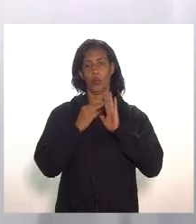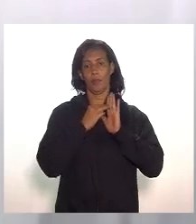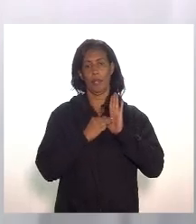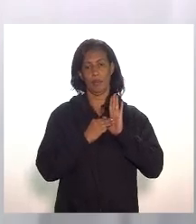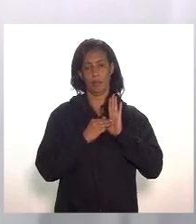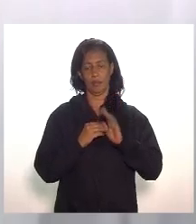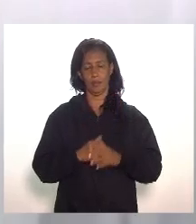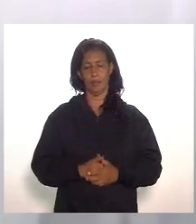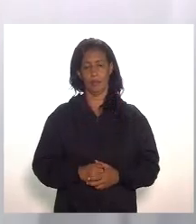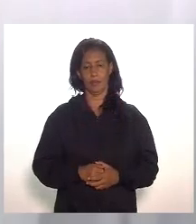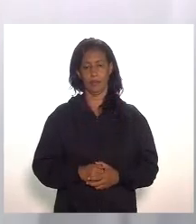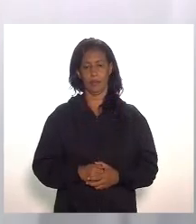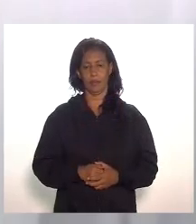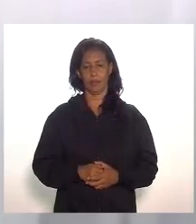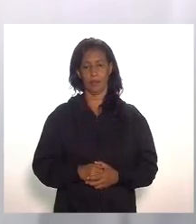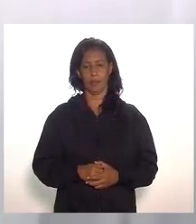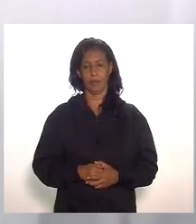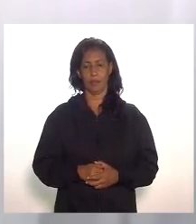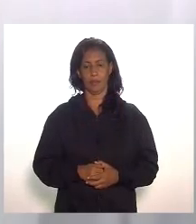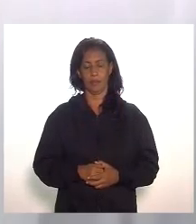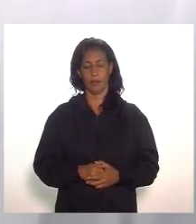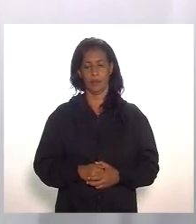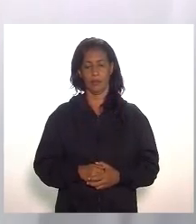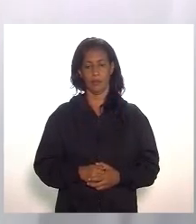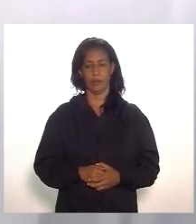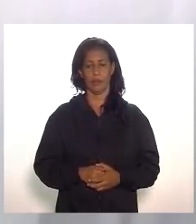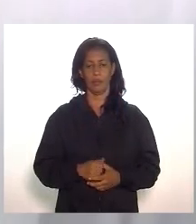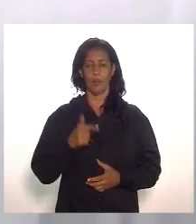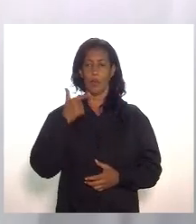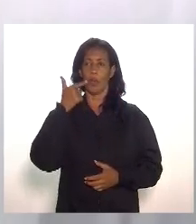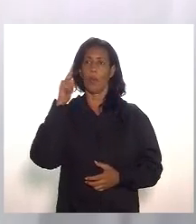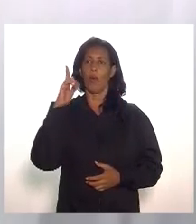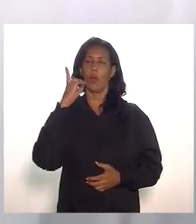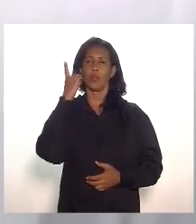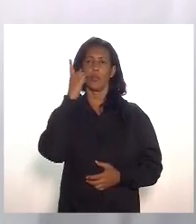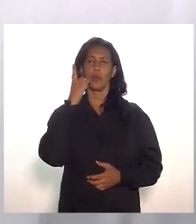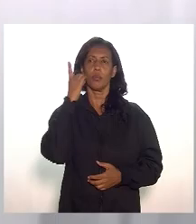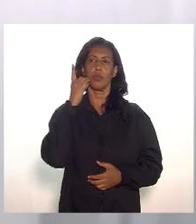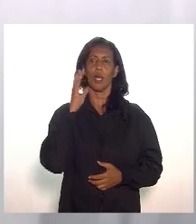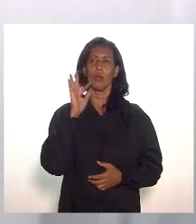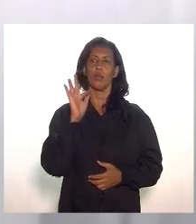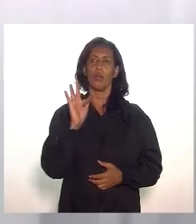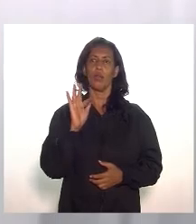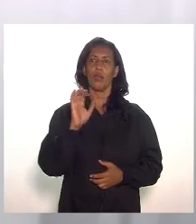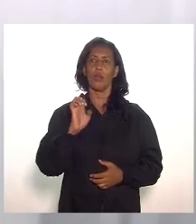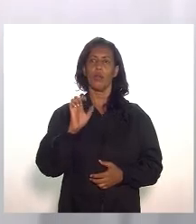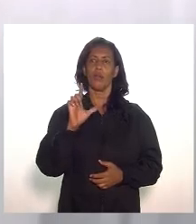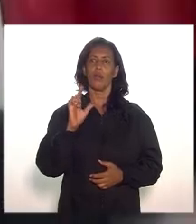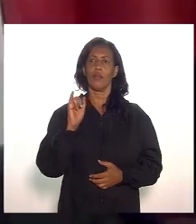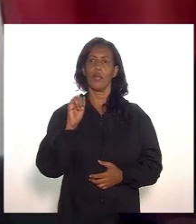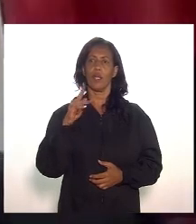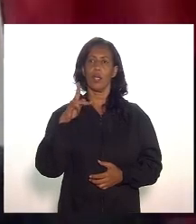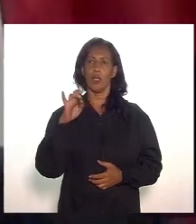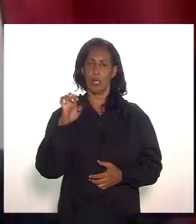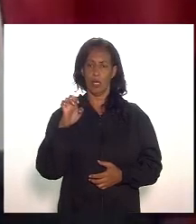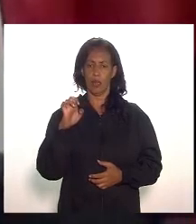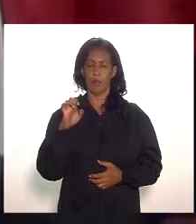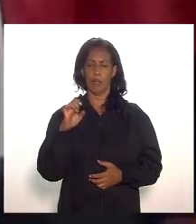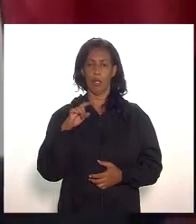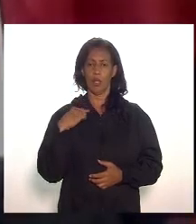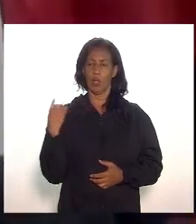discutir deveria ser o deputado Felipe Peixoto. Nós já ultrapassamos o